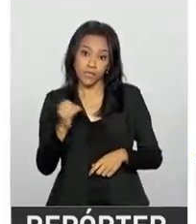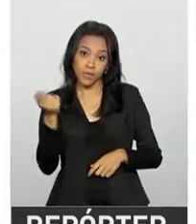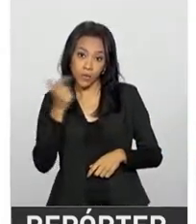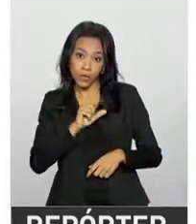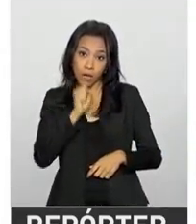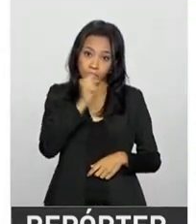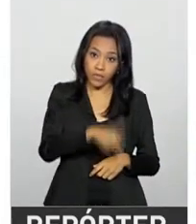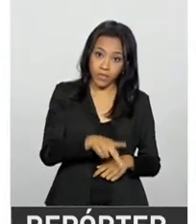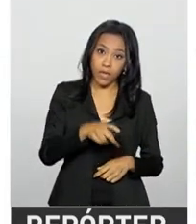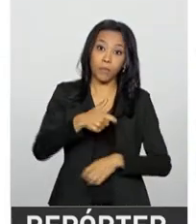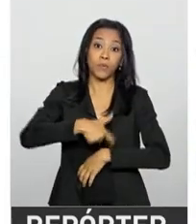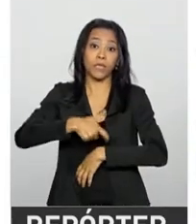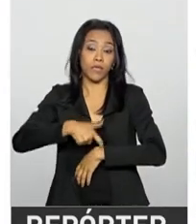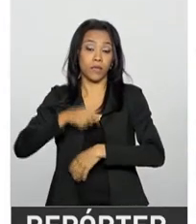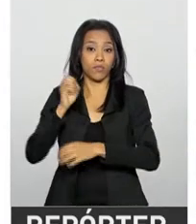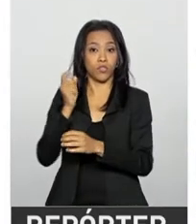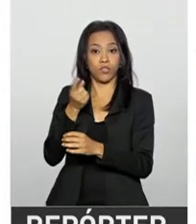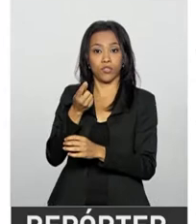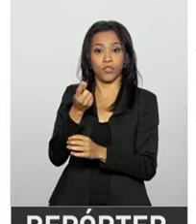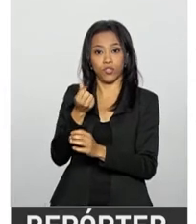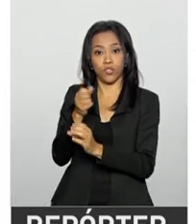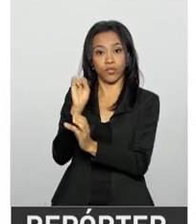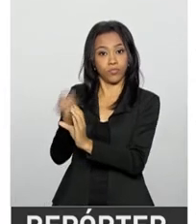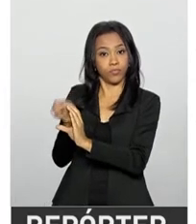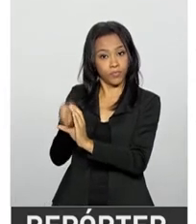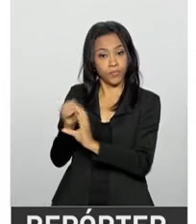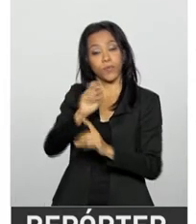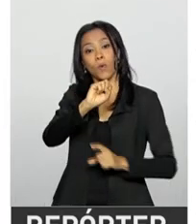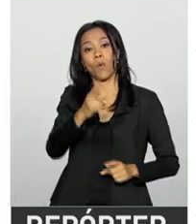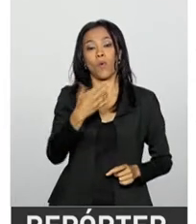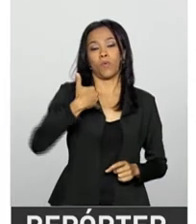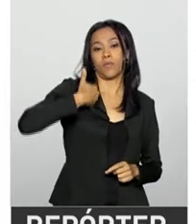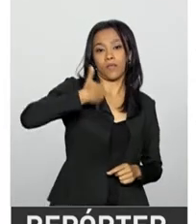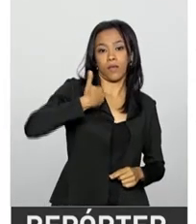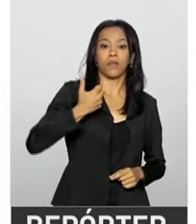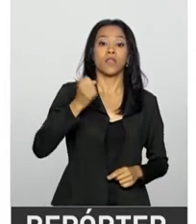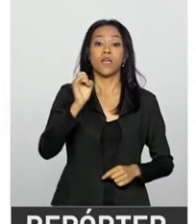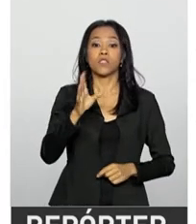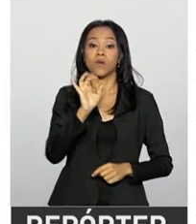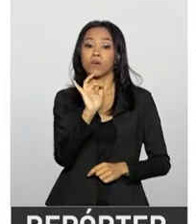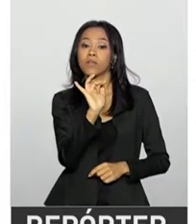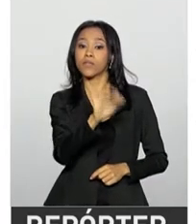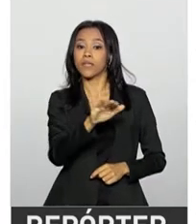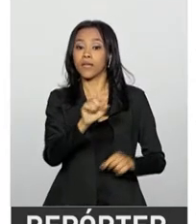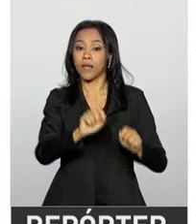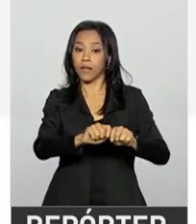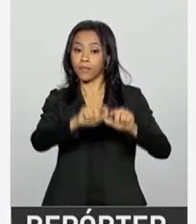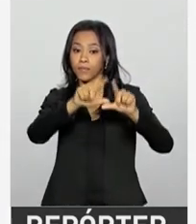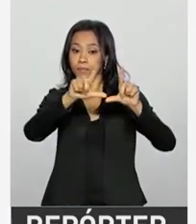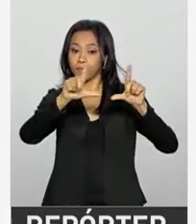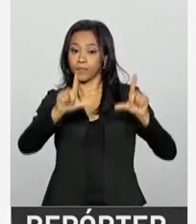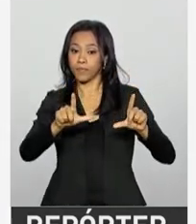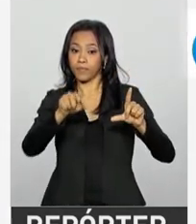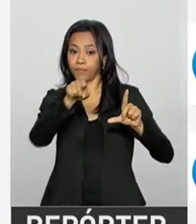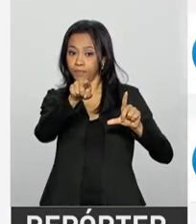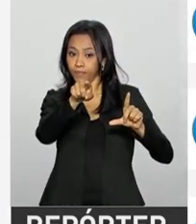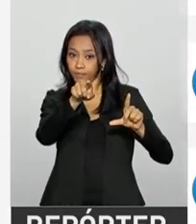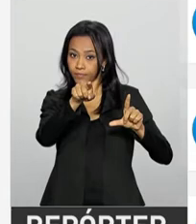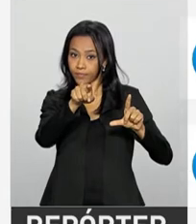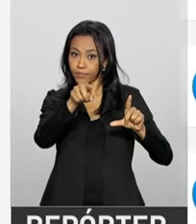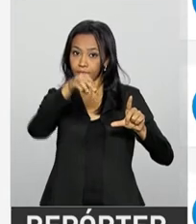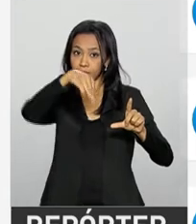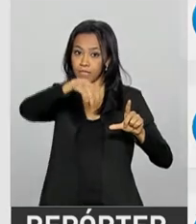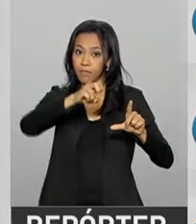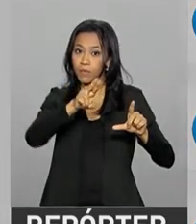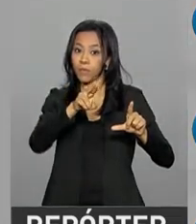por tempo de contribuição ou por idade para isso basta clicar no ícone meu inss e escolher a